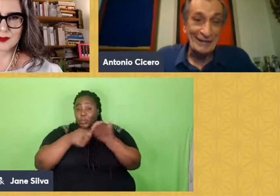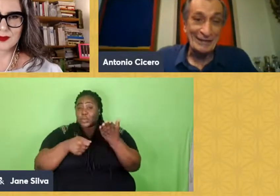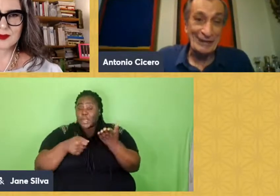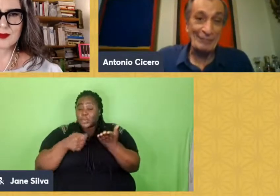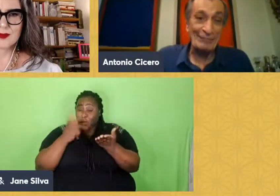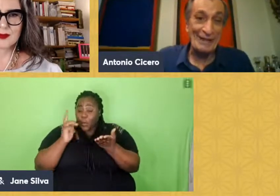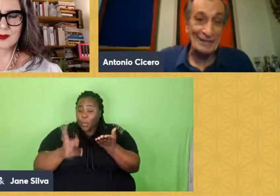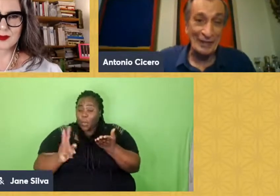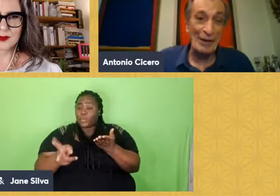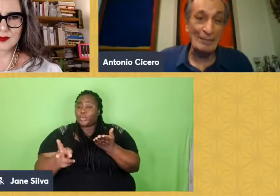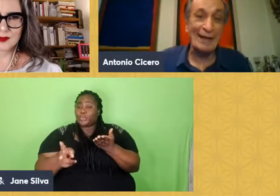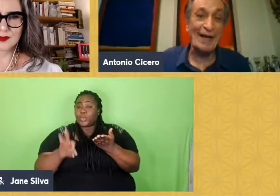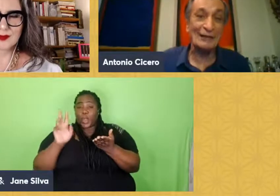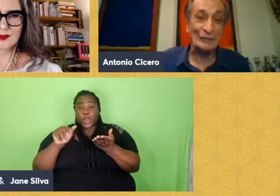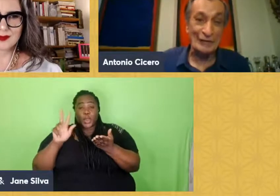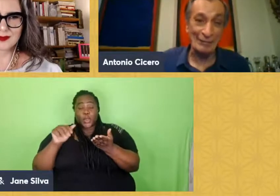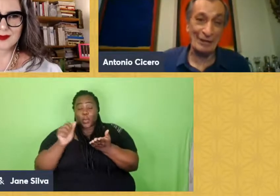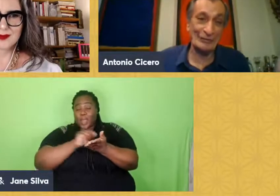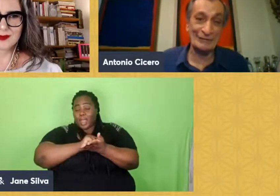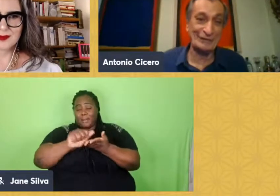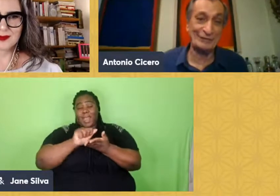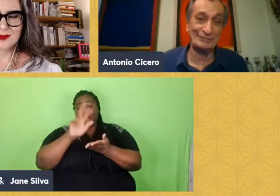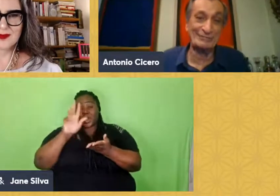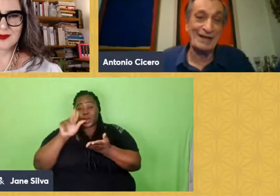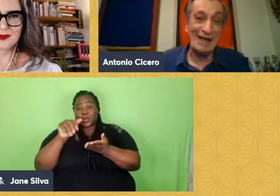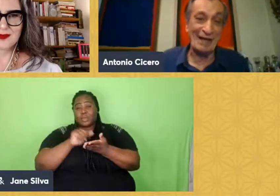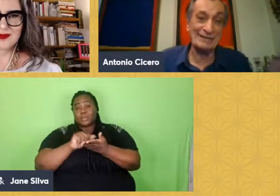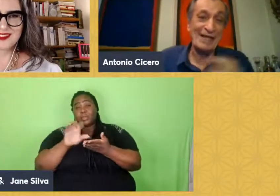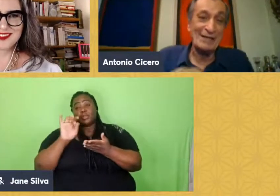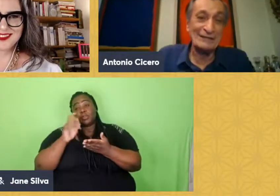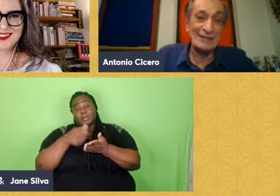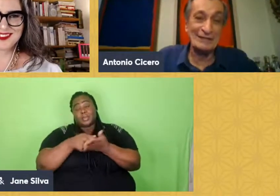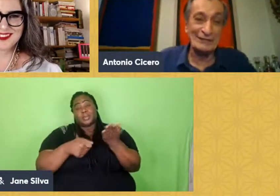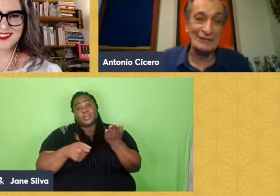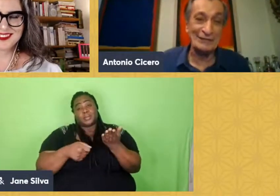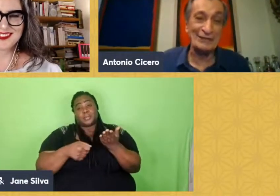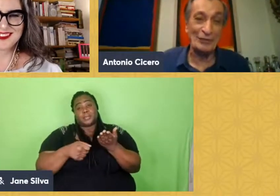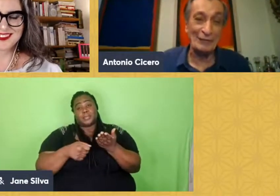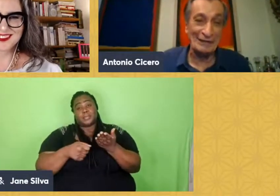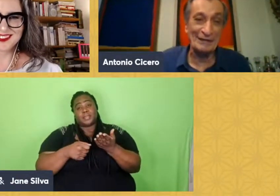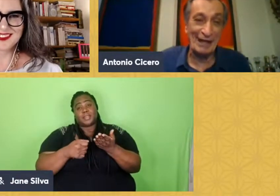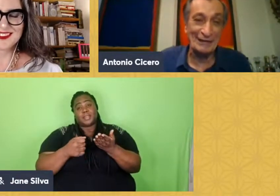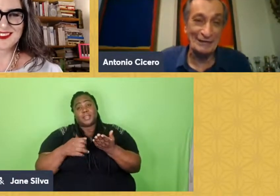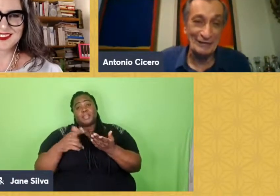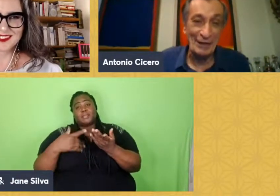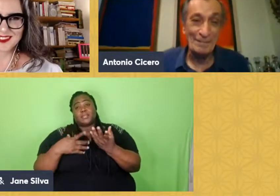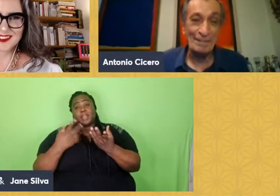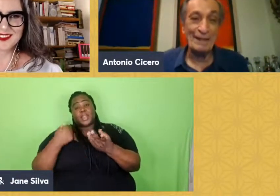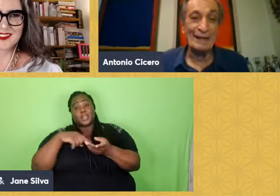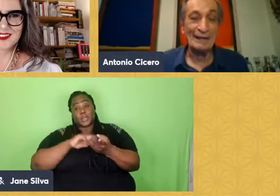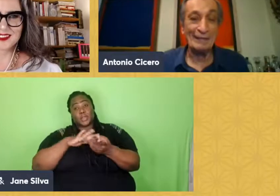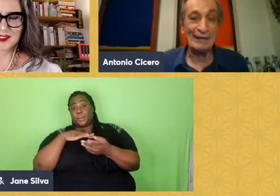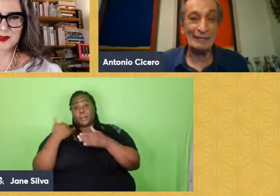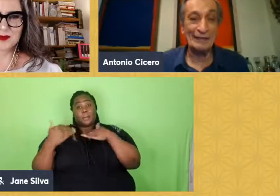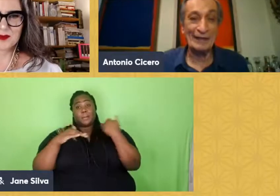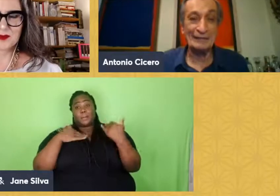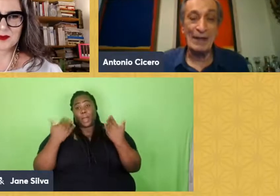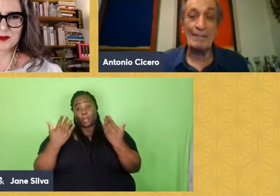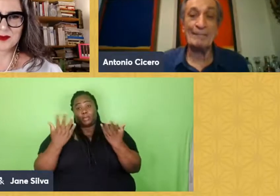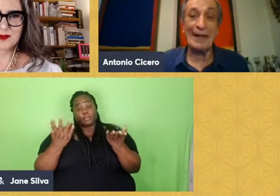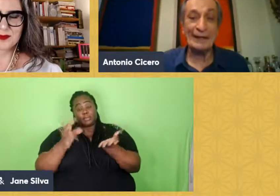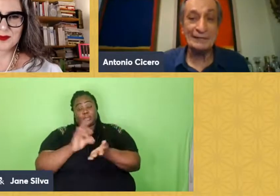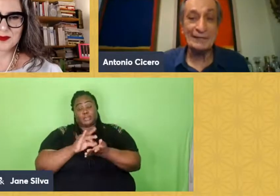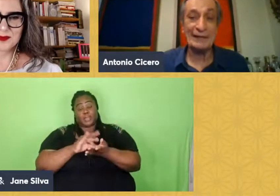permanecem, jamais serão apagados, a menos que não deixe de existir a humanidade, mas na